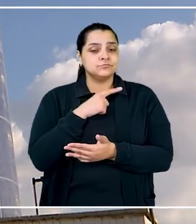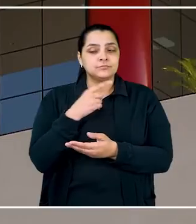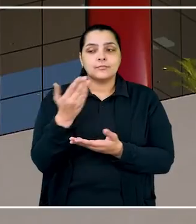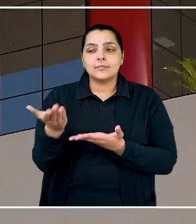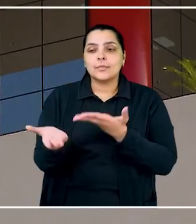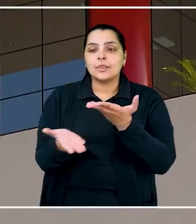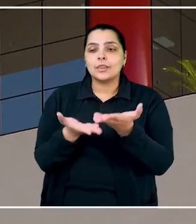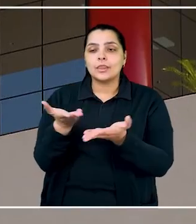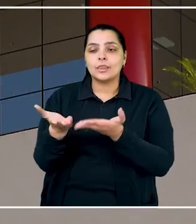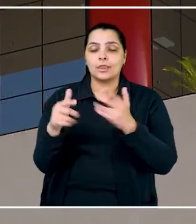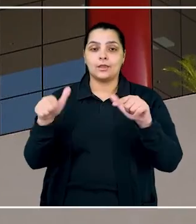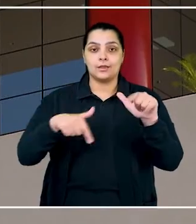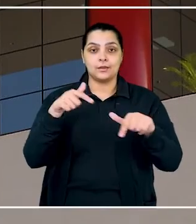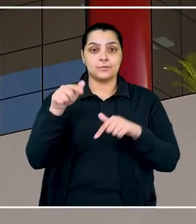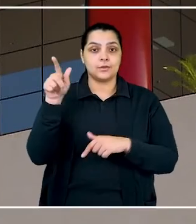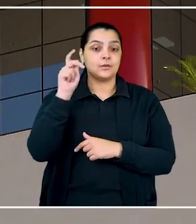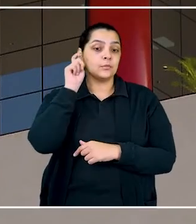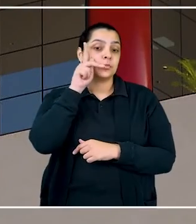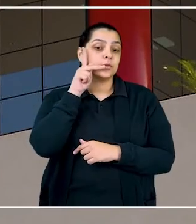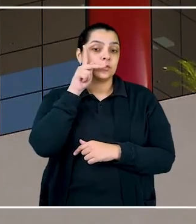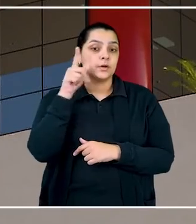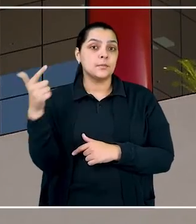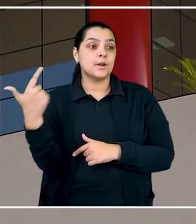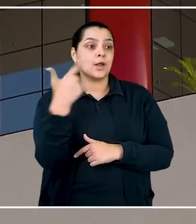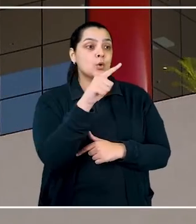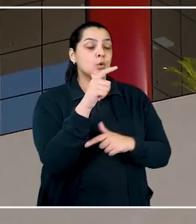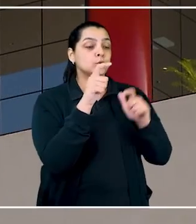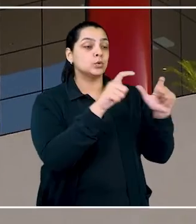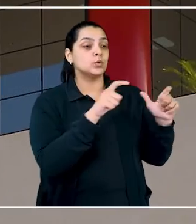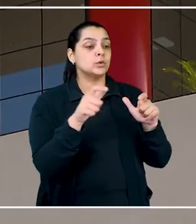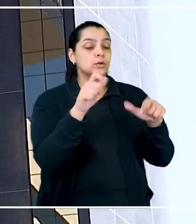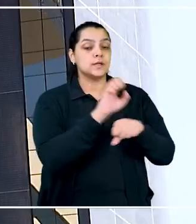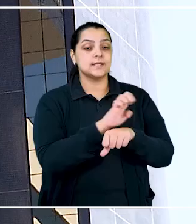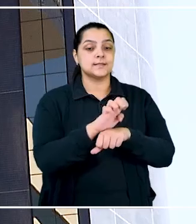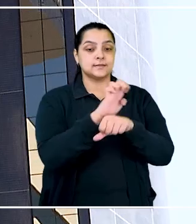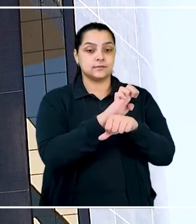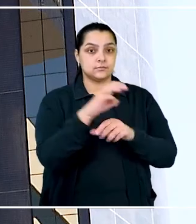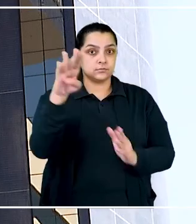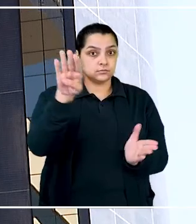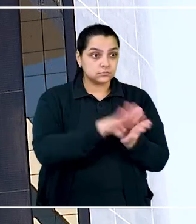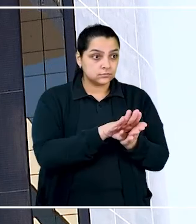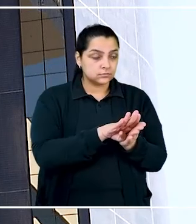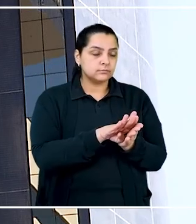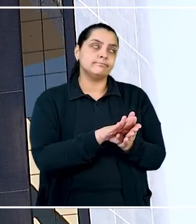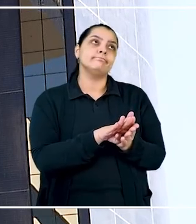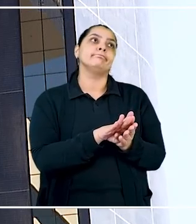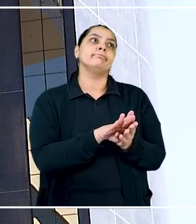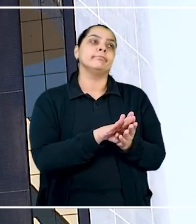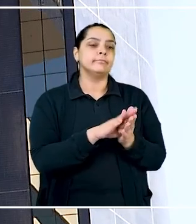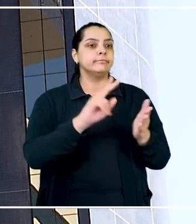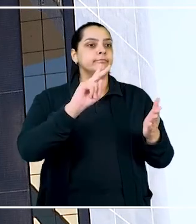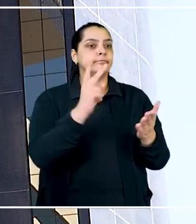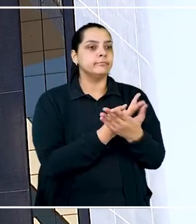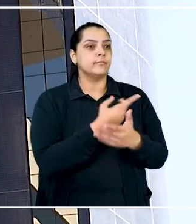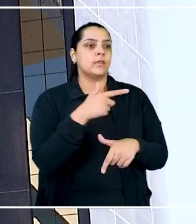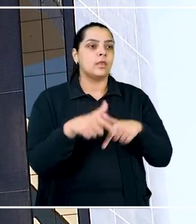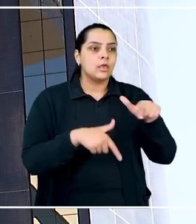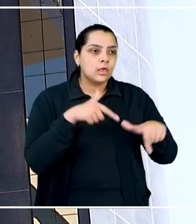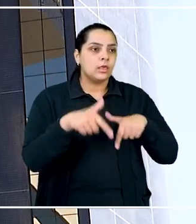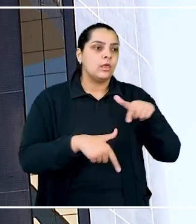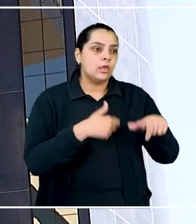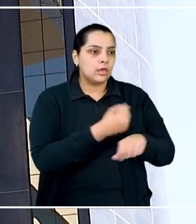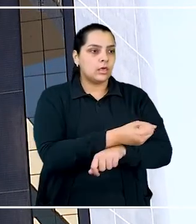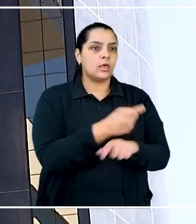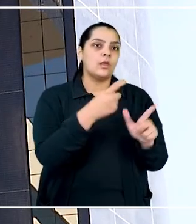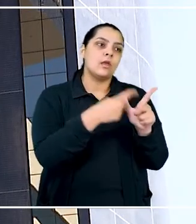mecanismo de aliciamento de trabalhadores do Piauí para outros estados, que ao chegarem ao destino eram vítimas de